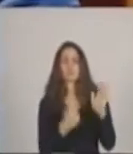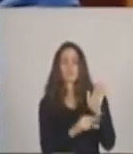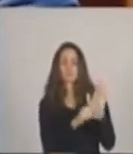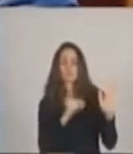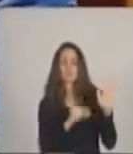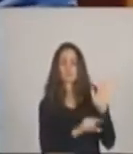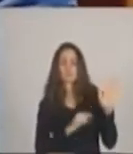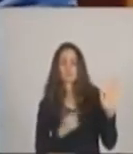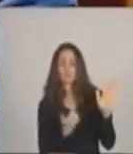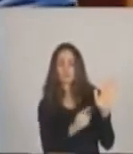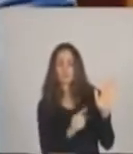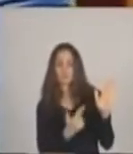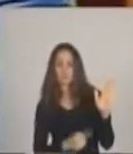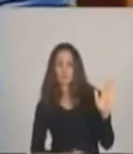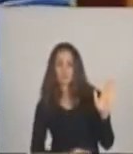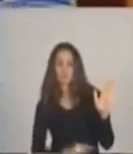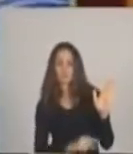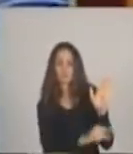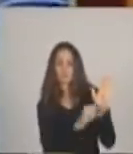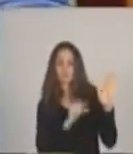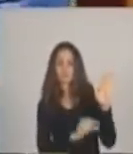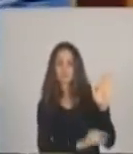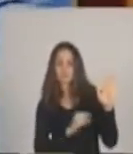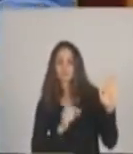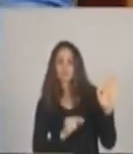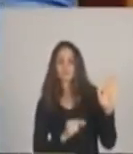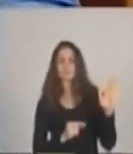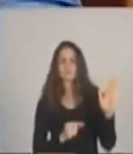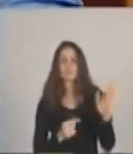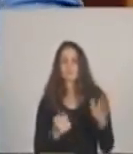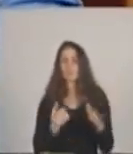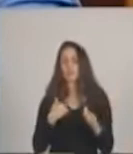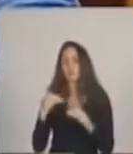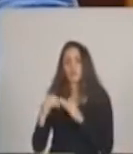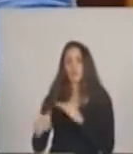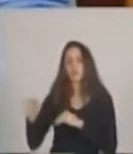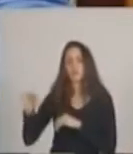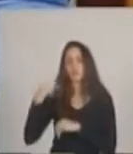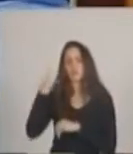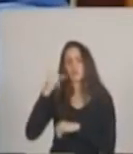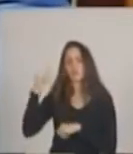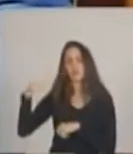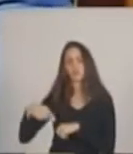e aí eu não consigo concordar com a nossa Procuradoria aqui,